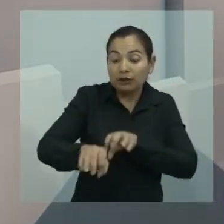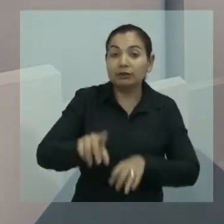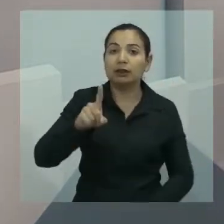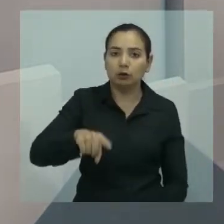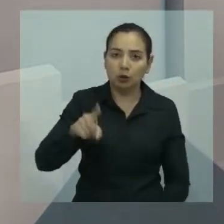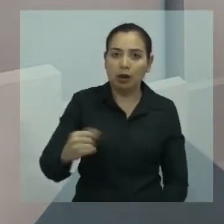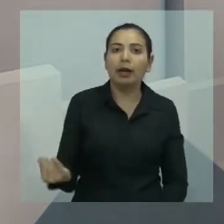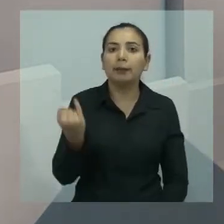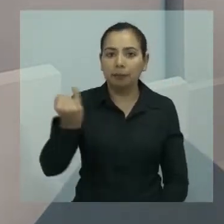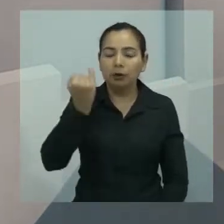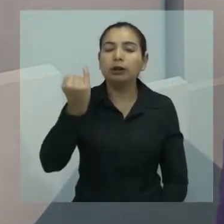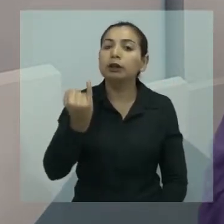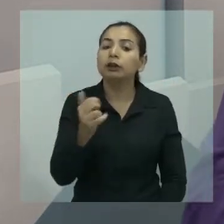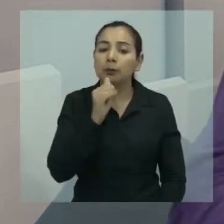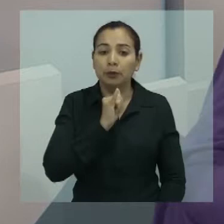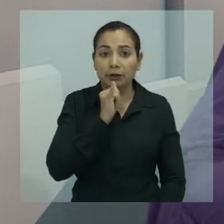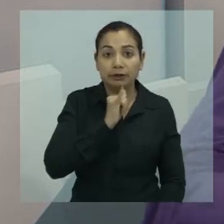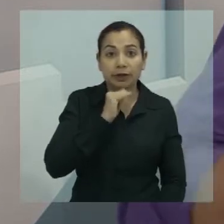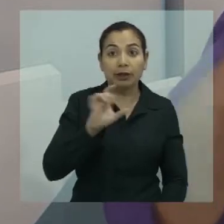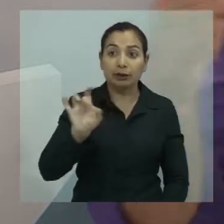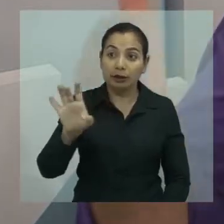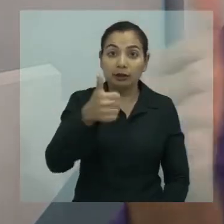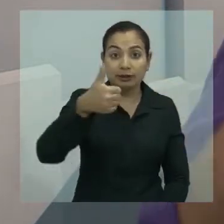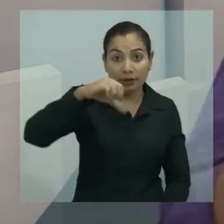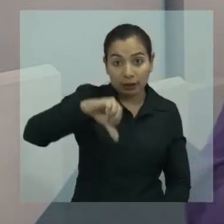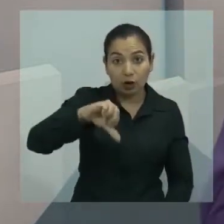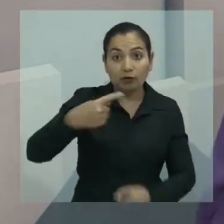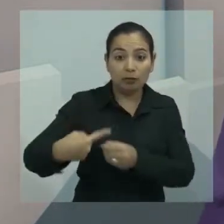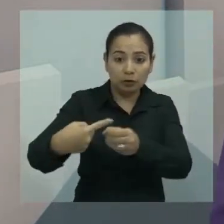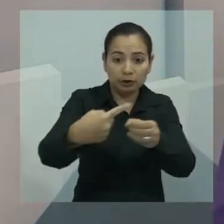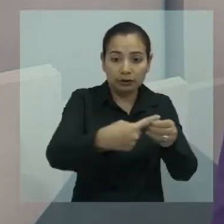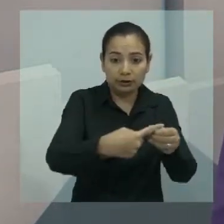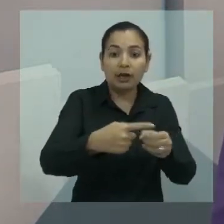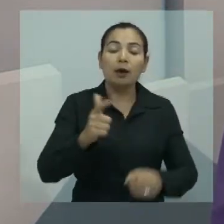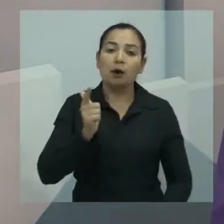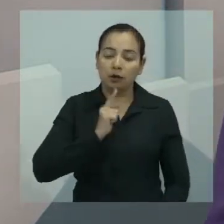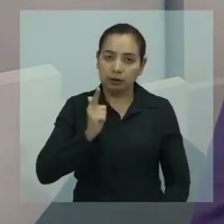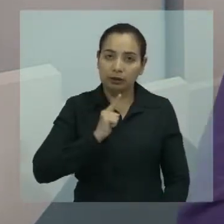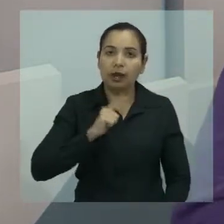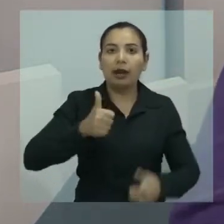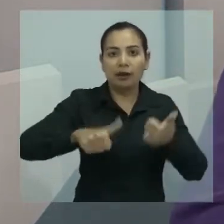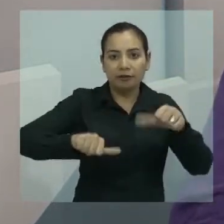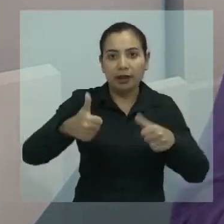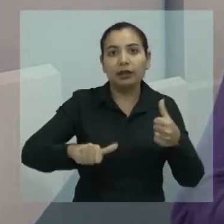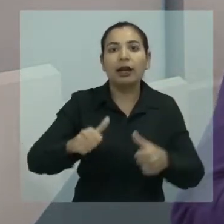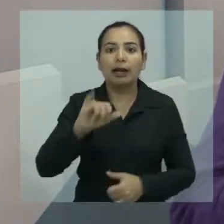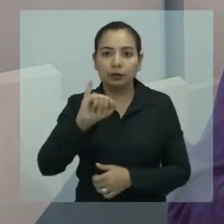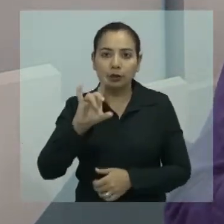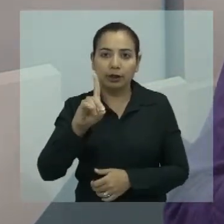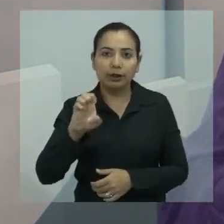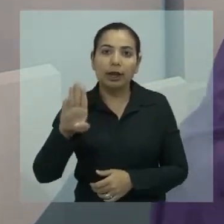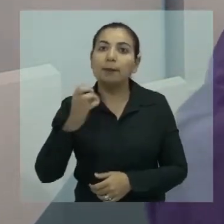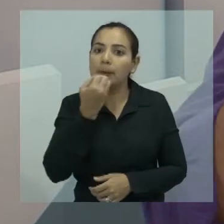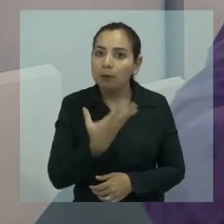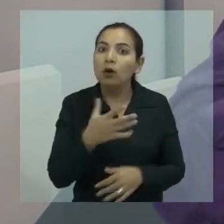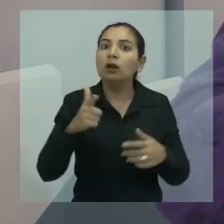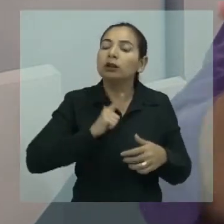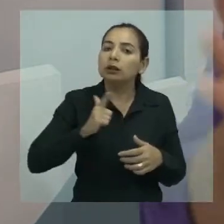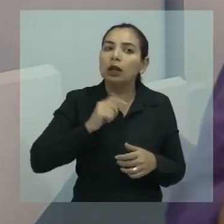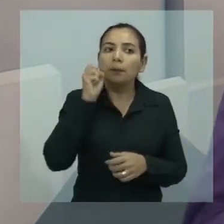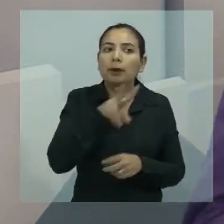organizado. As redes de ensino, também que mais se destacam, também é uma referência importante. O estado do Ceará tem, por exemplo, 19 municípios